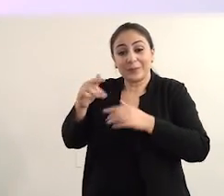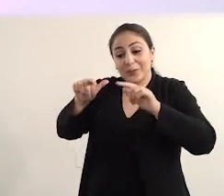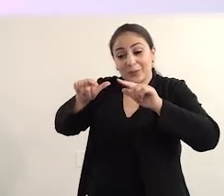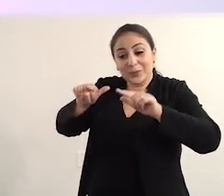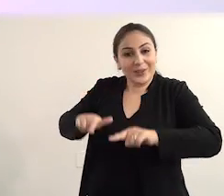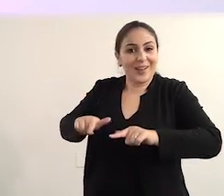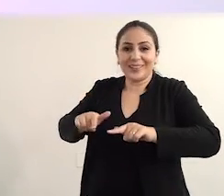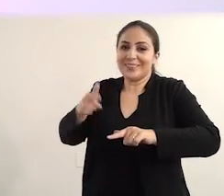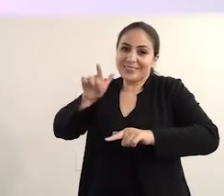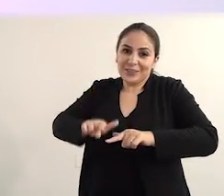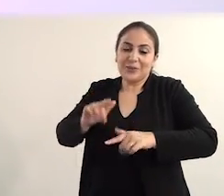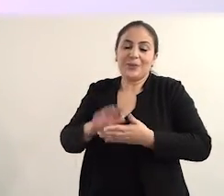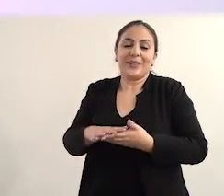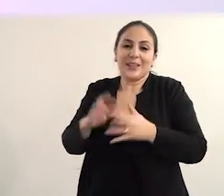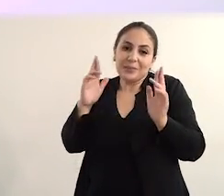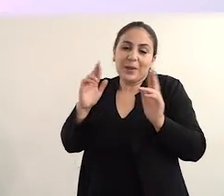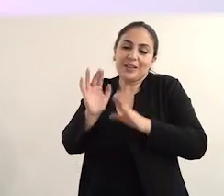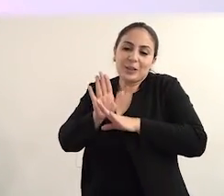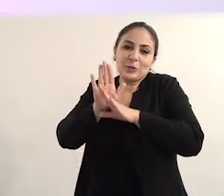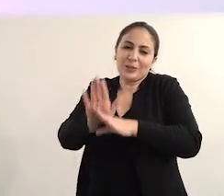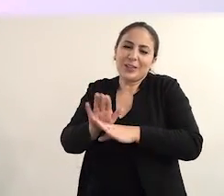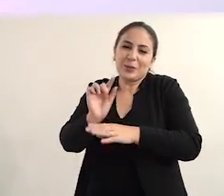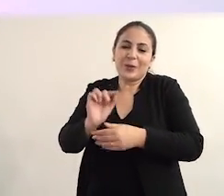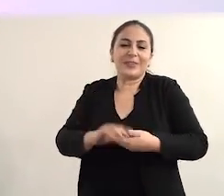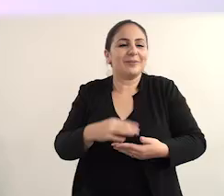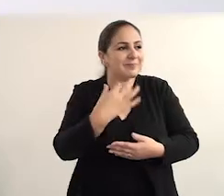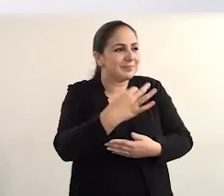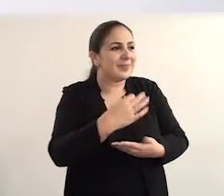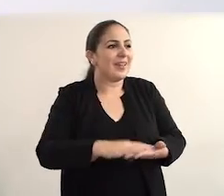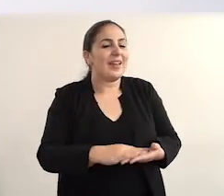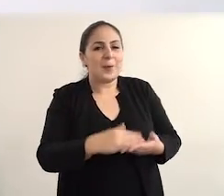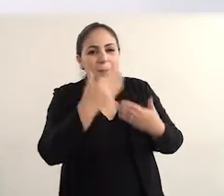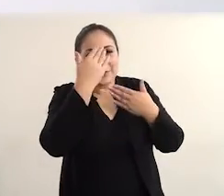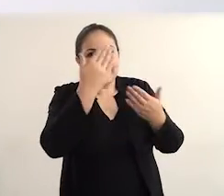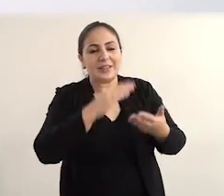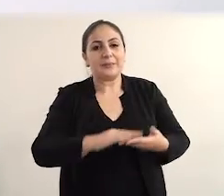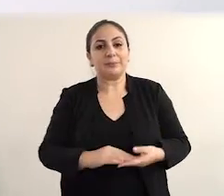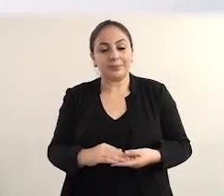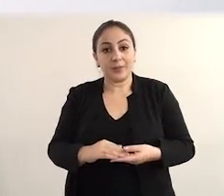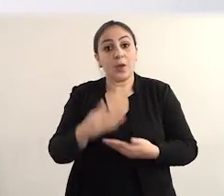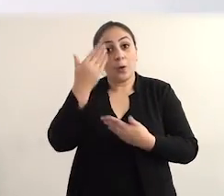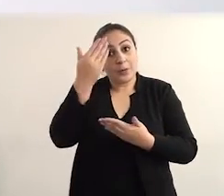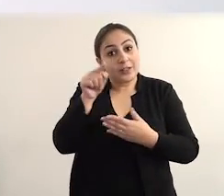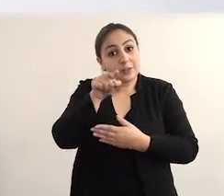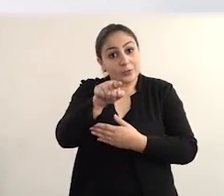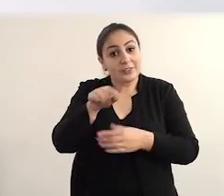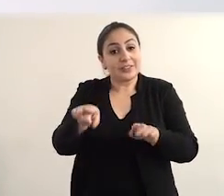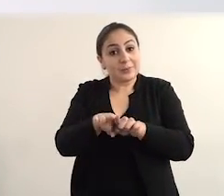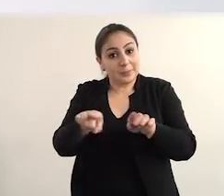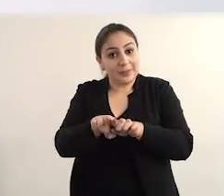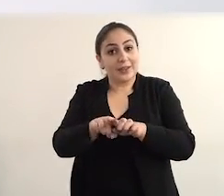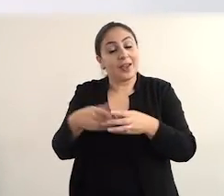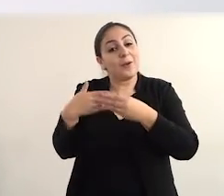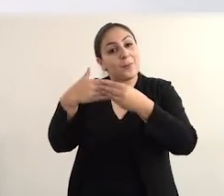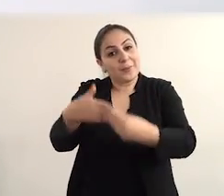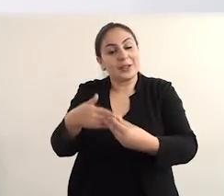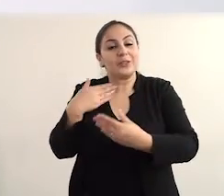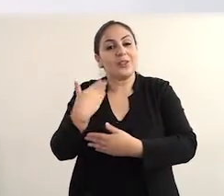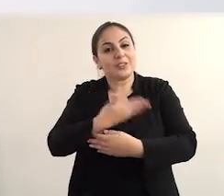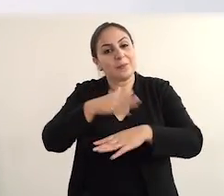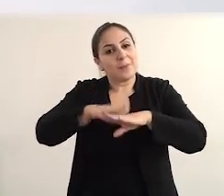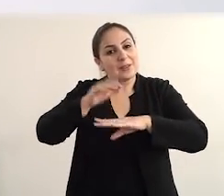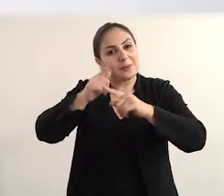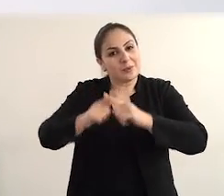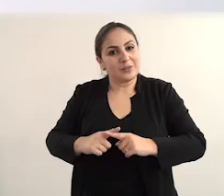espaço novamente, né? Espero ter contribuído um pouco. Com certeza, obrigada. Obrigada também a você de casa que nos acompanhou em mais